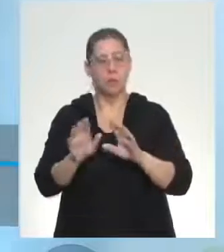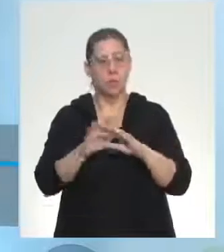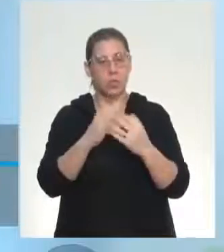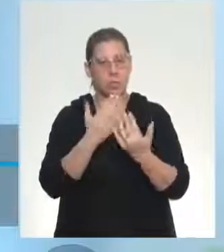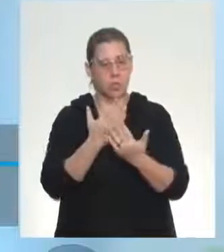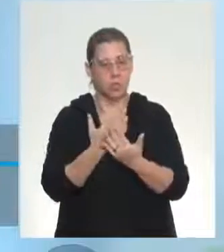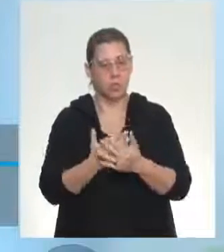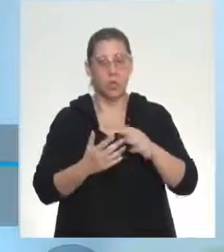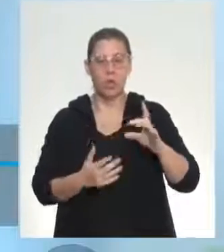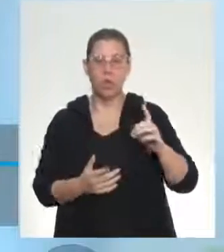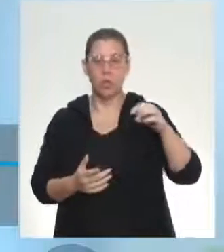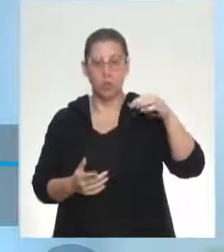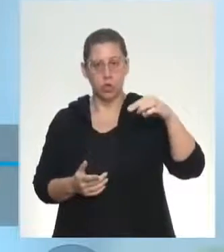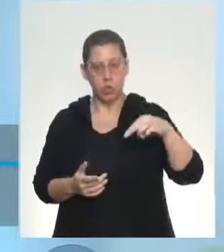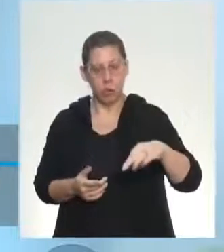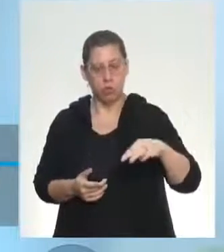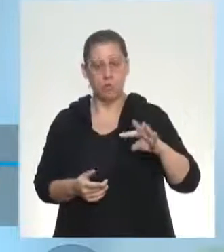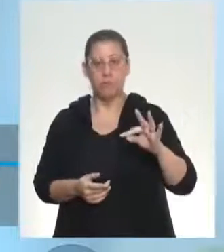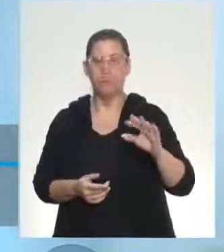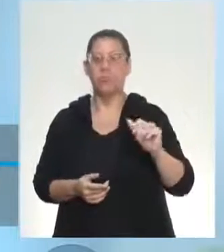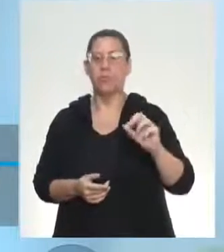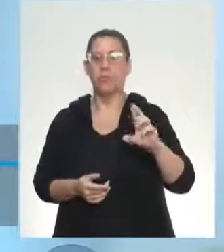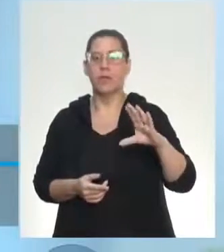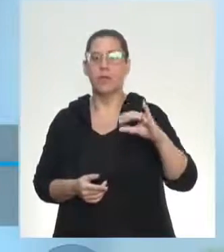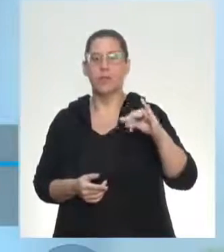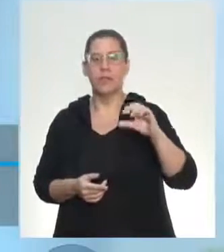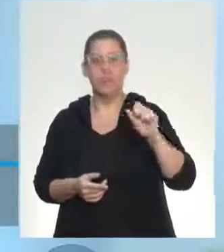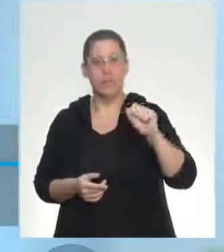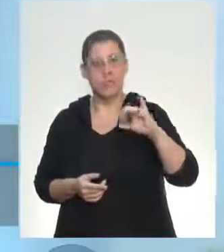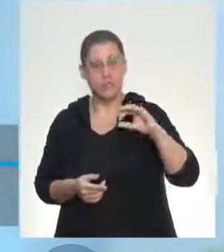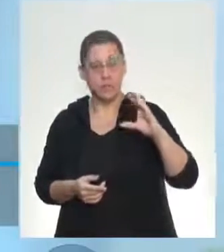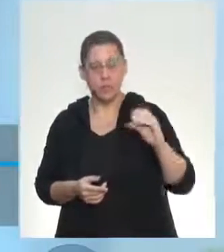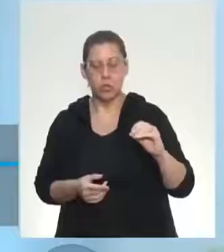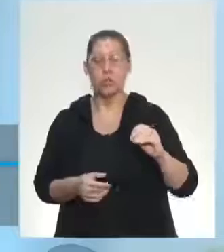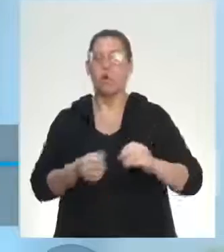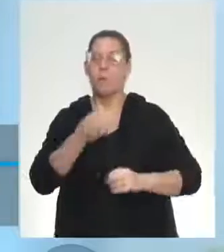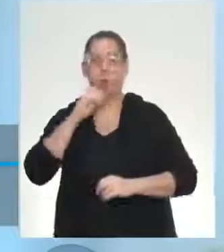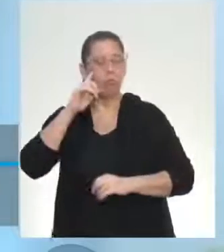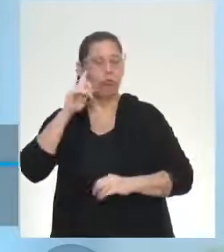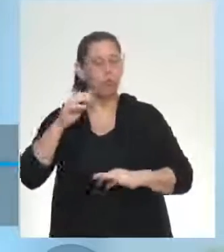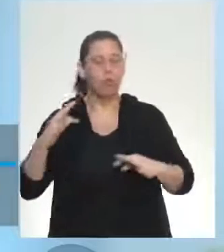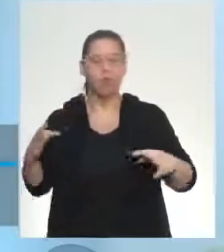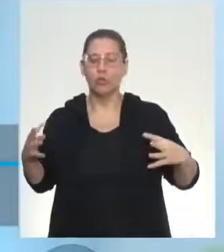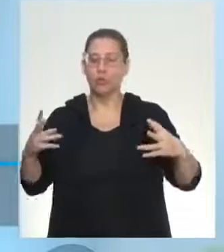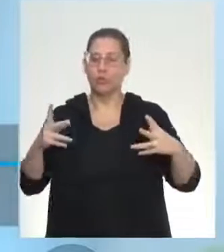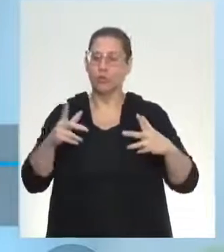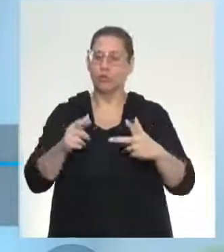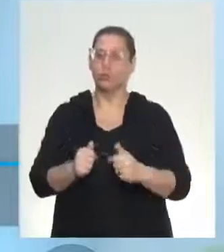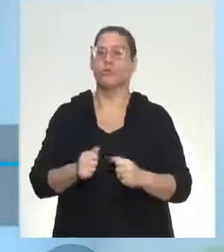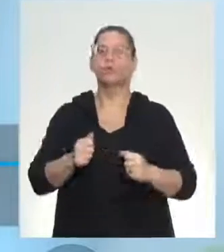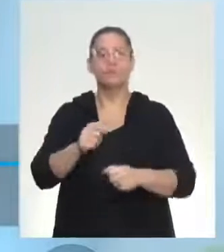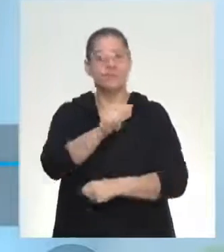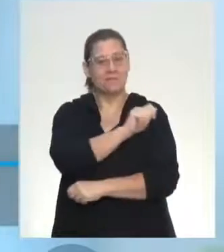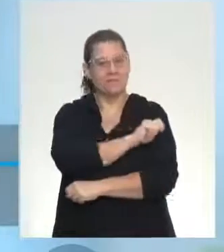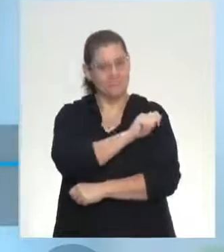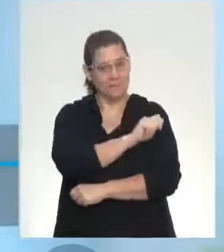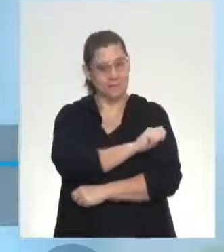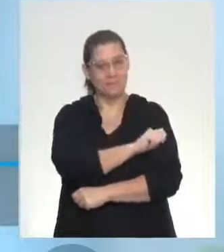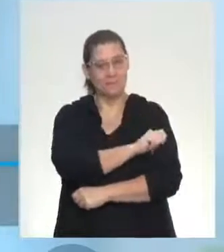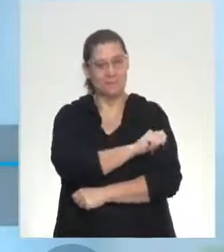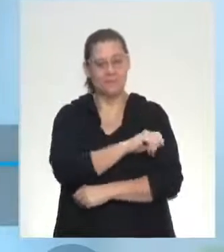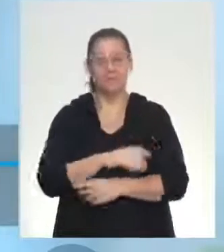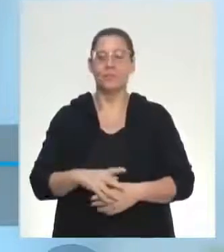Dom Tarcísio do Amaral, dizendo bom dia, gente, e bom dia também para os seus estudantes.